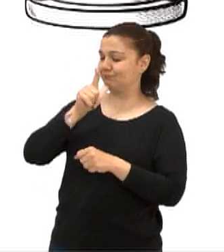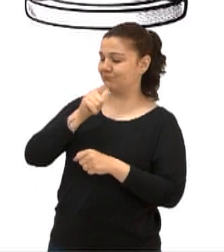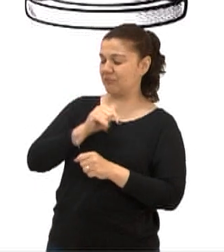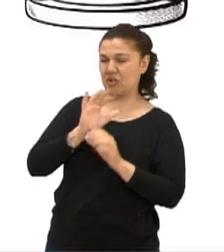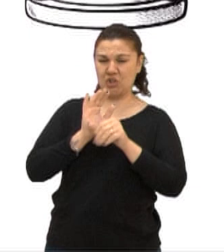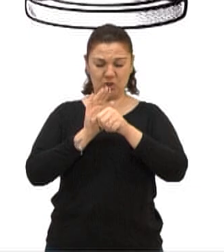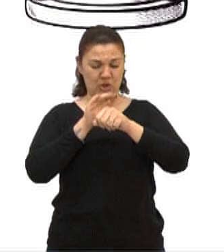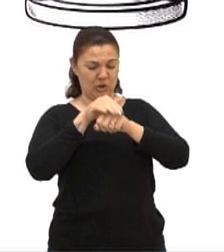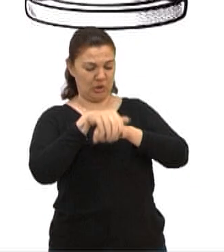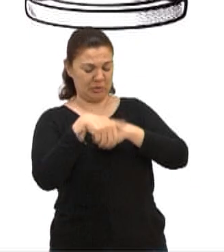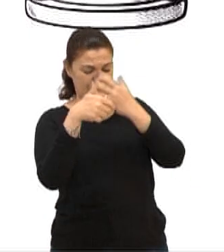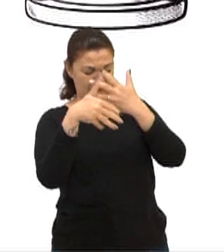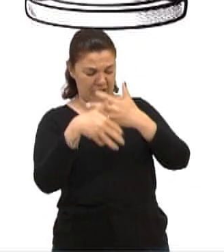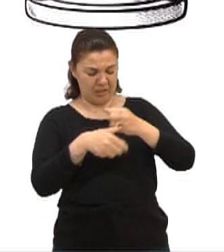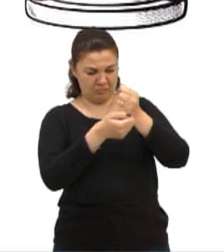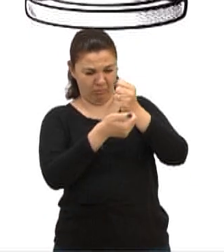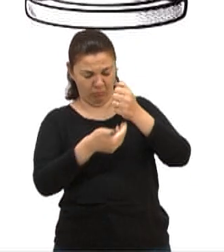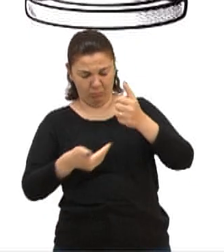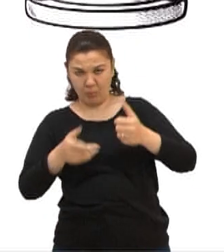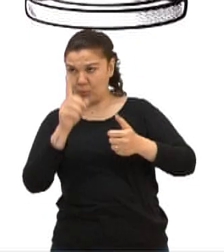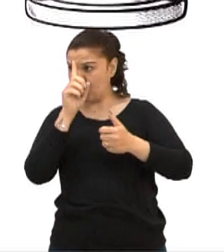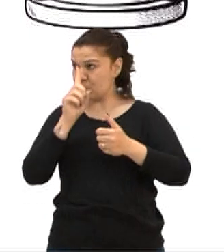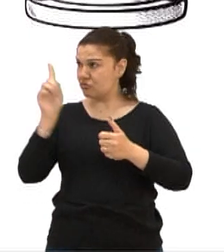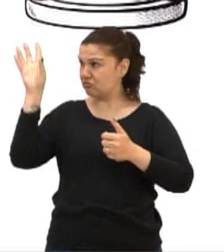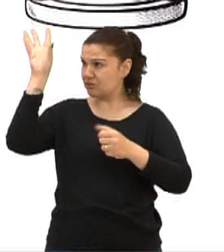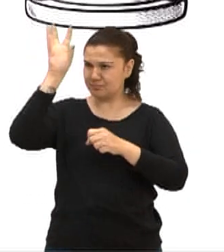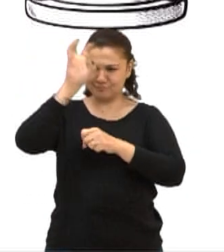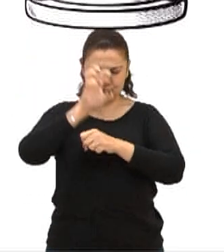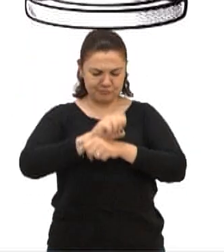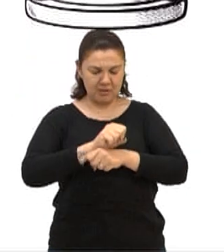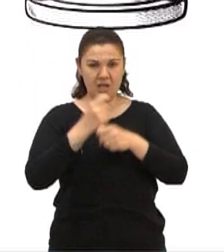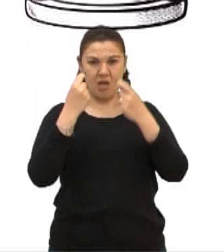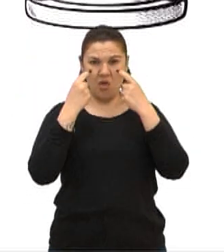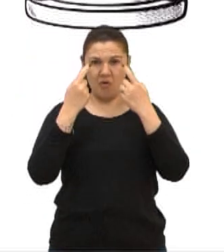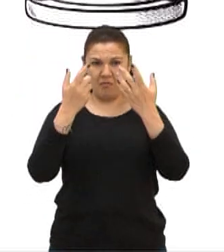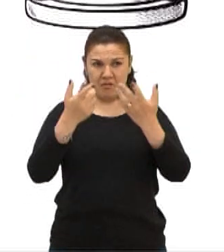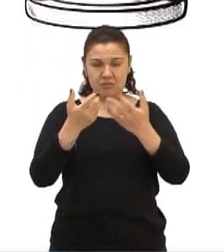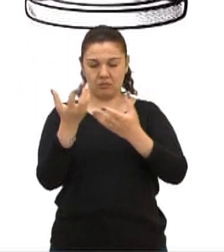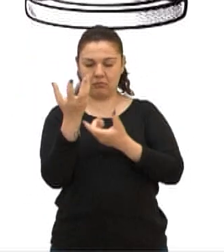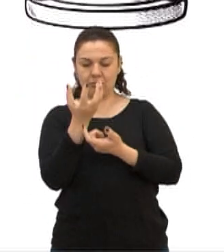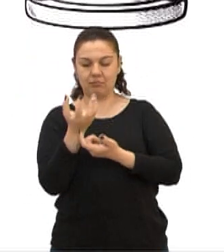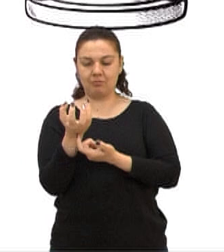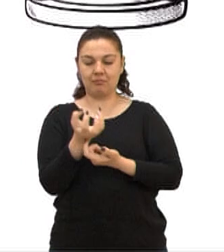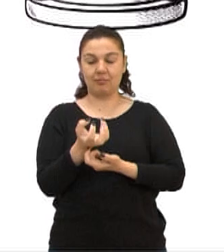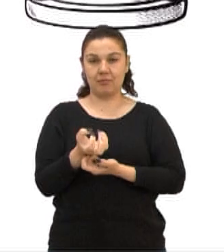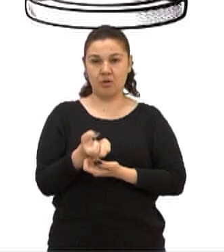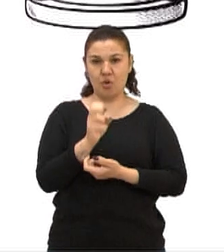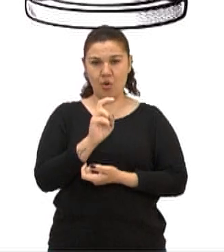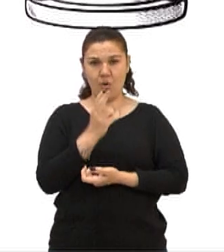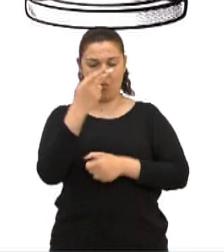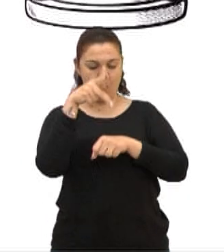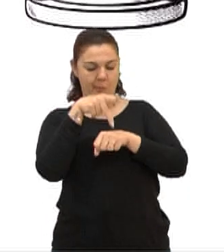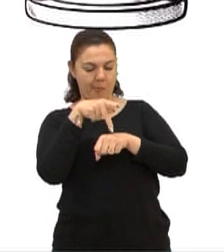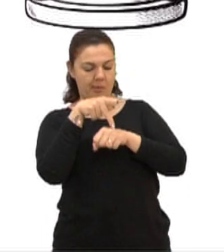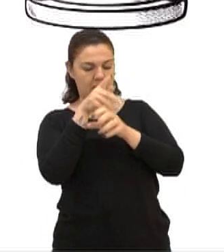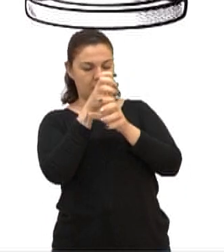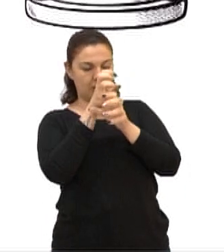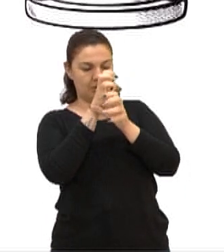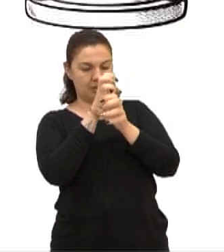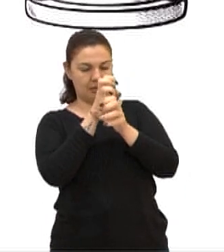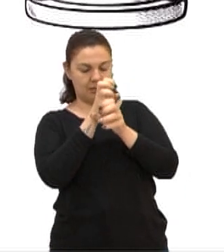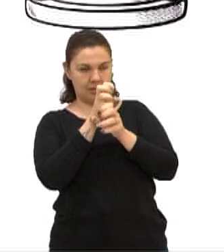noite horrenda vejo escoar-se o dia, quando vejo esvair-se a violeta, ou que a prata preta